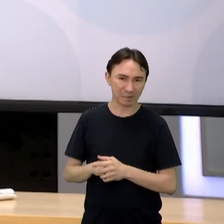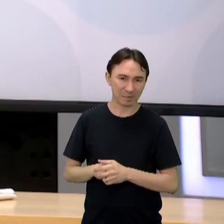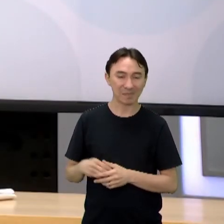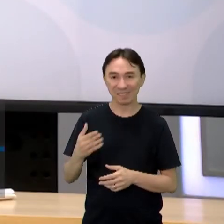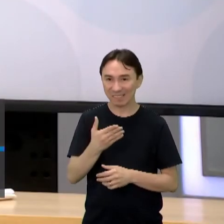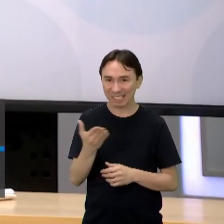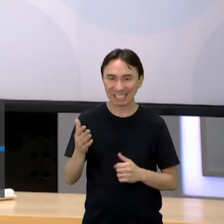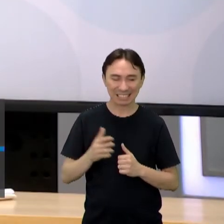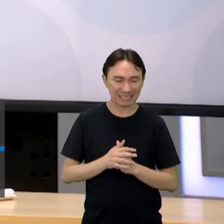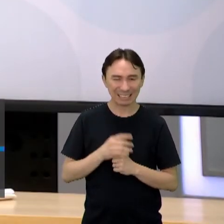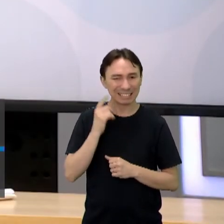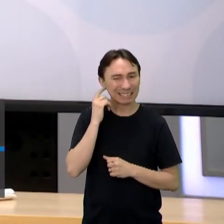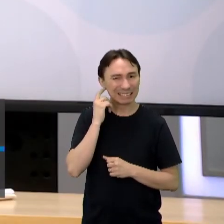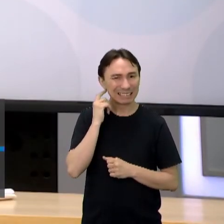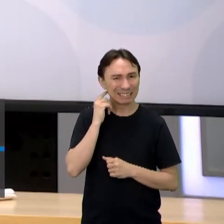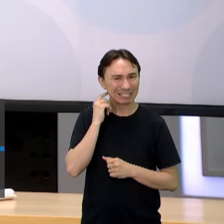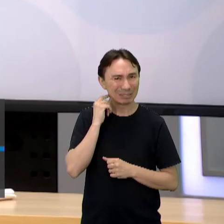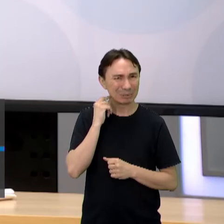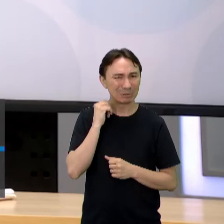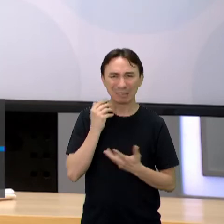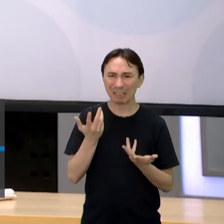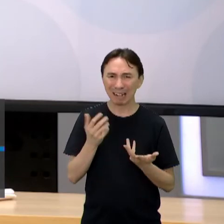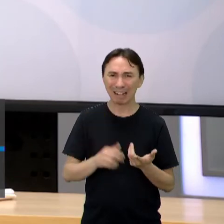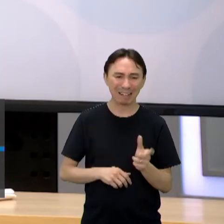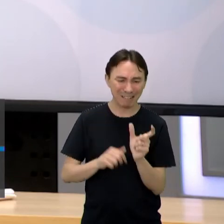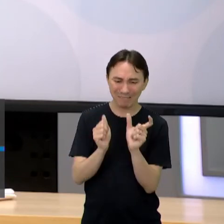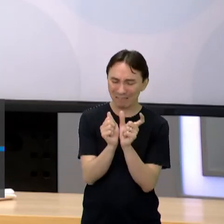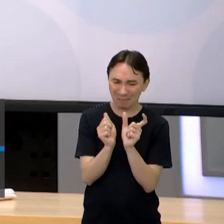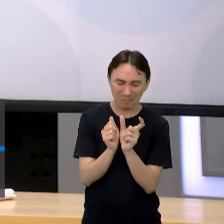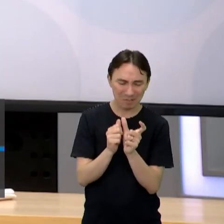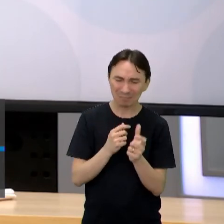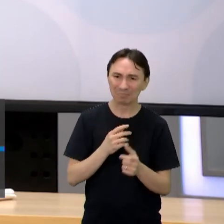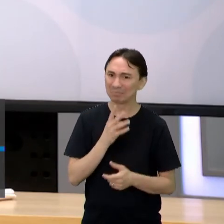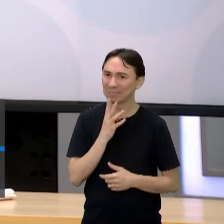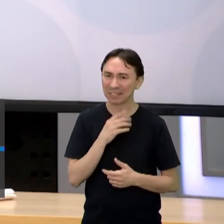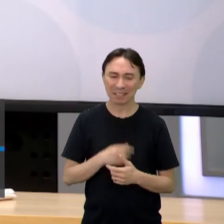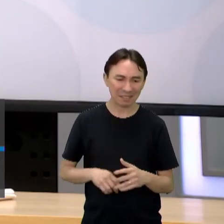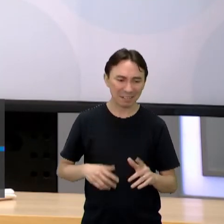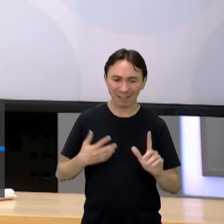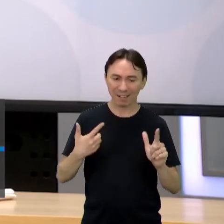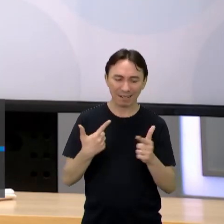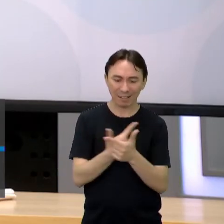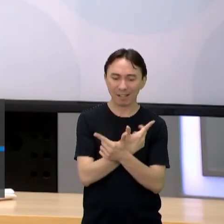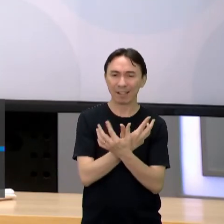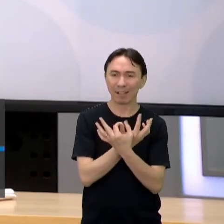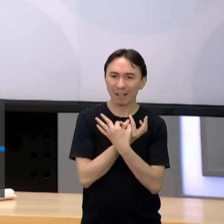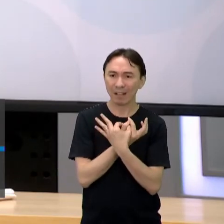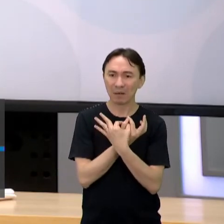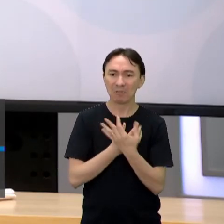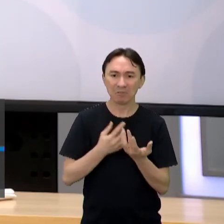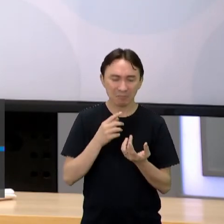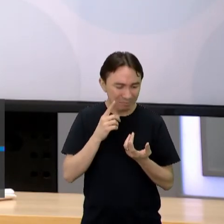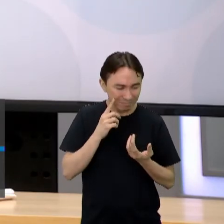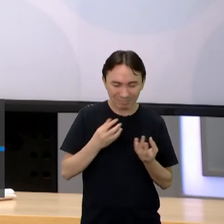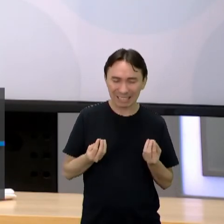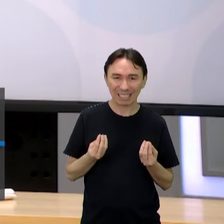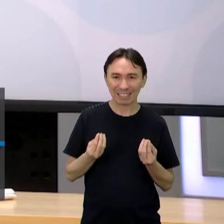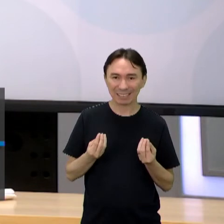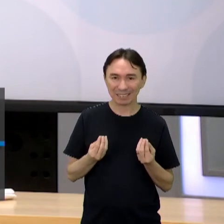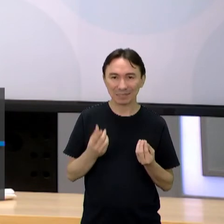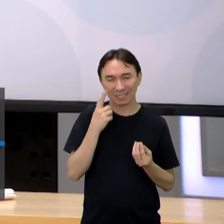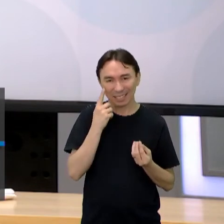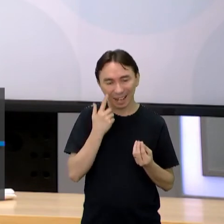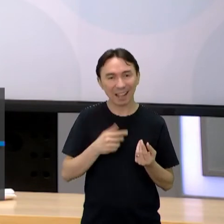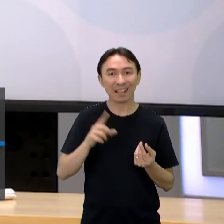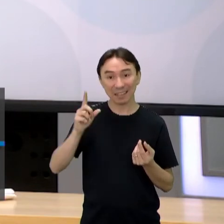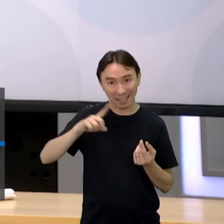a definição, lá na hora você fala assim, não sei o que é um advérbio, não sei o que é uma conjunção, mas pela leitura é possível que vocês identificarem